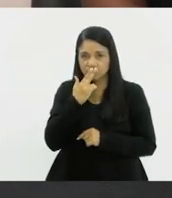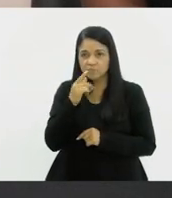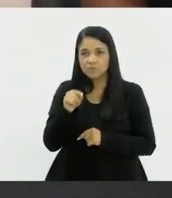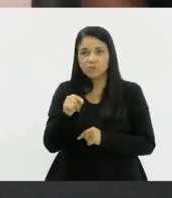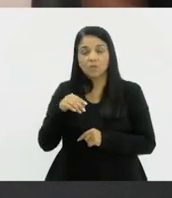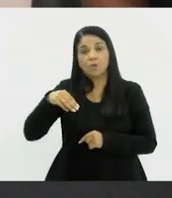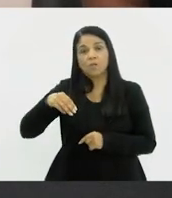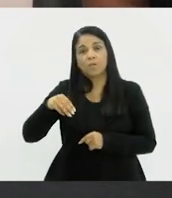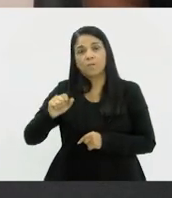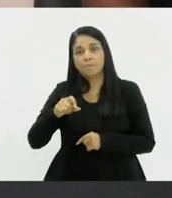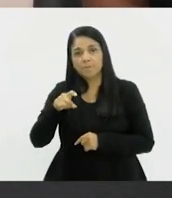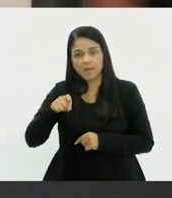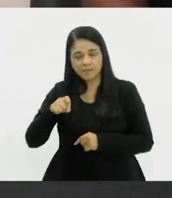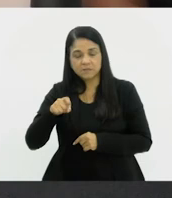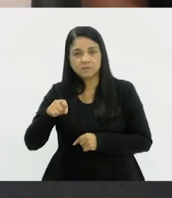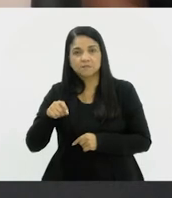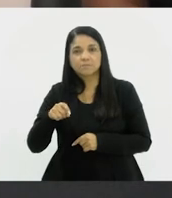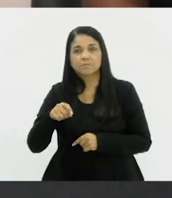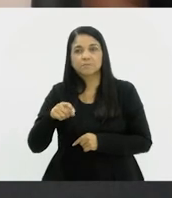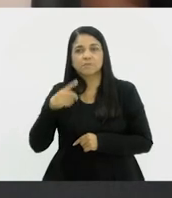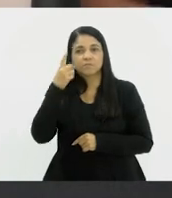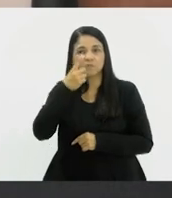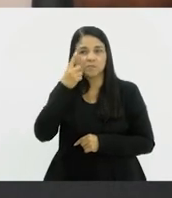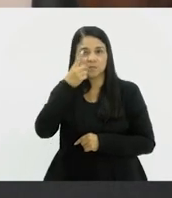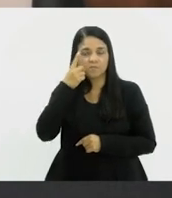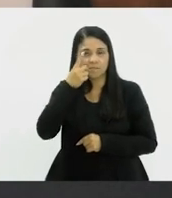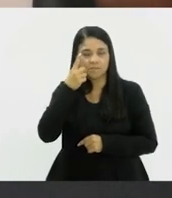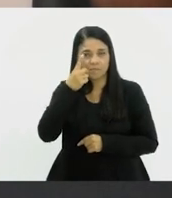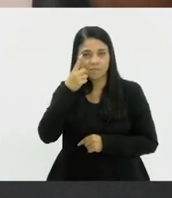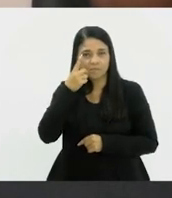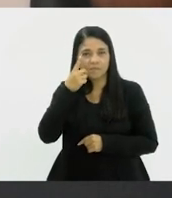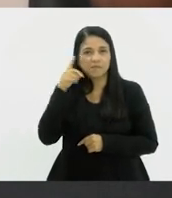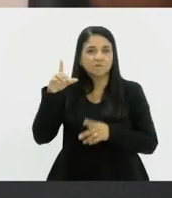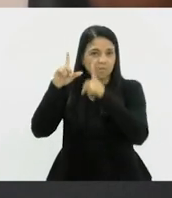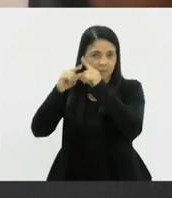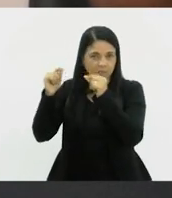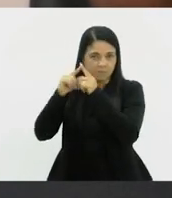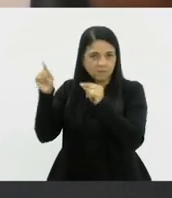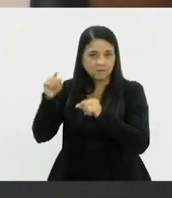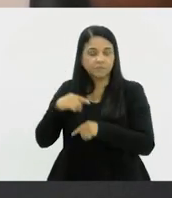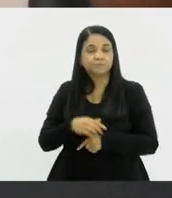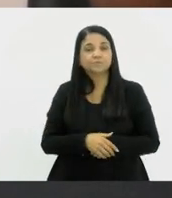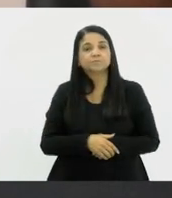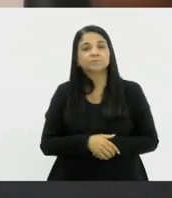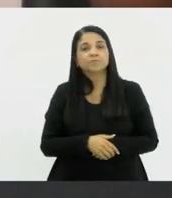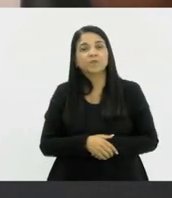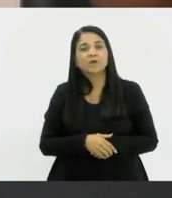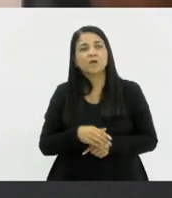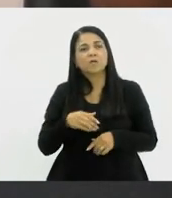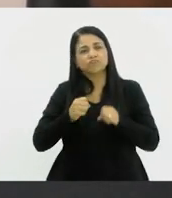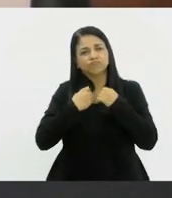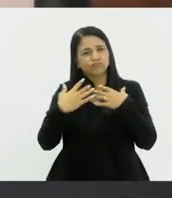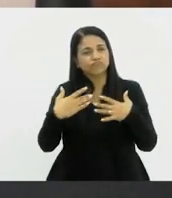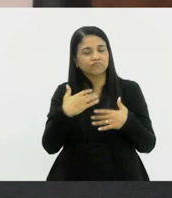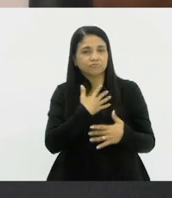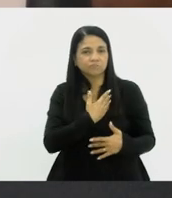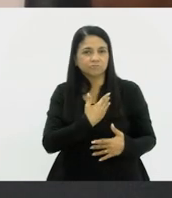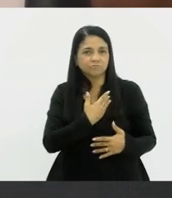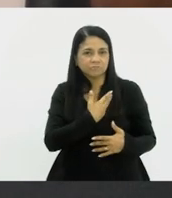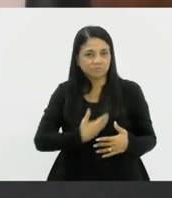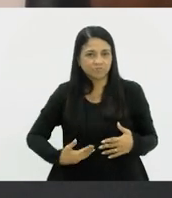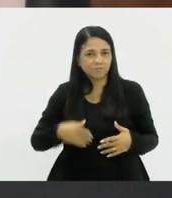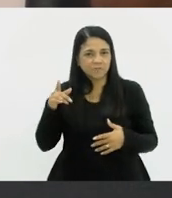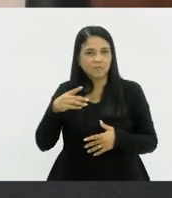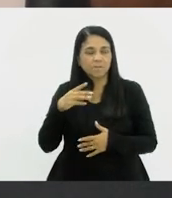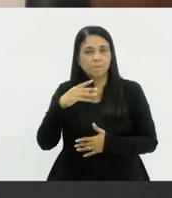Maciel na última audiência pública o deputado Max Maciel eh de Brasília né do Distrito Federal na última audiência pública da PEC 45